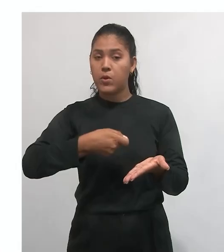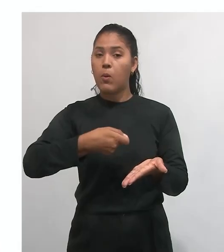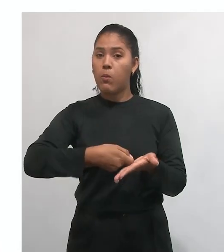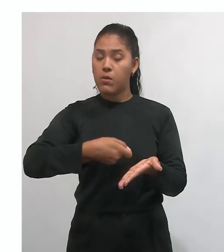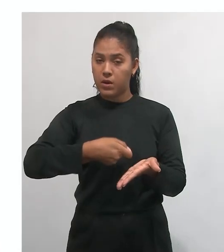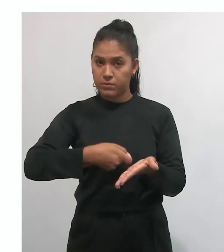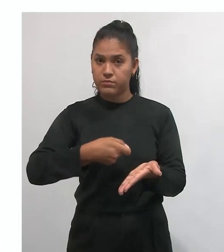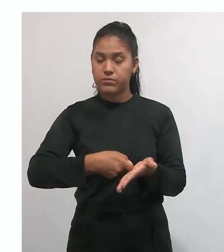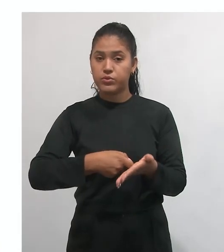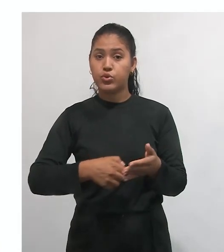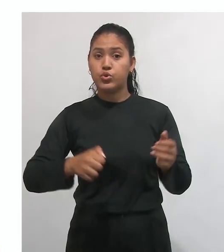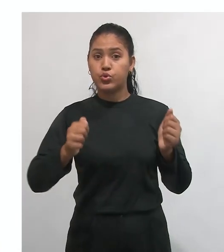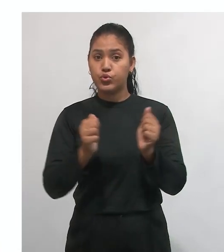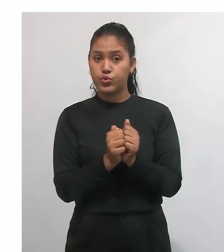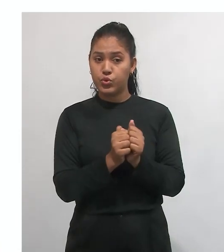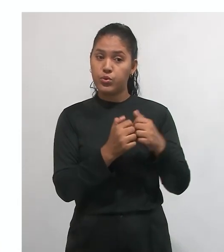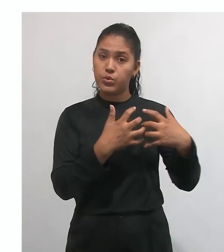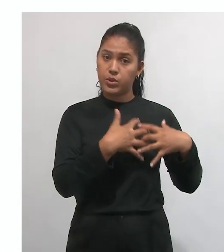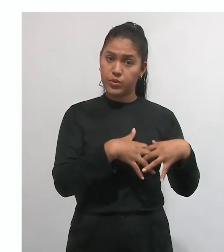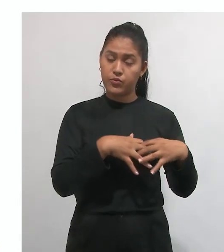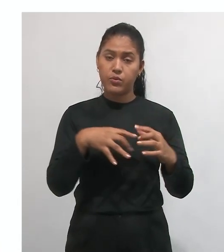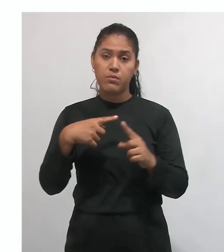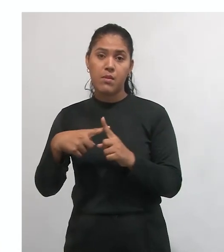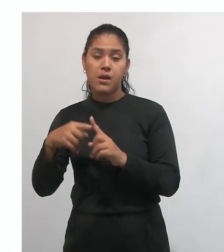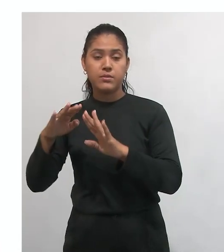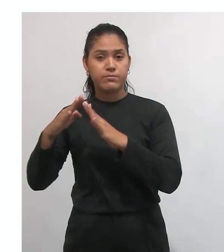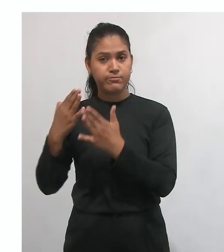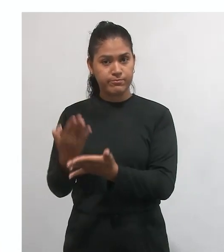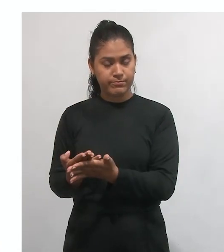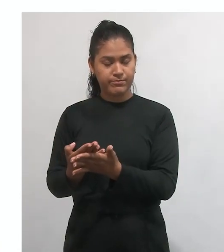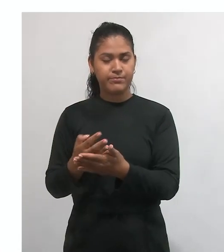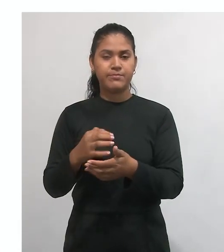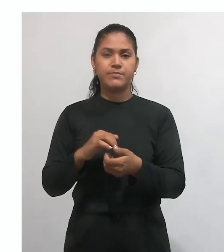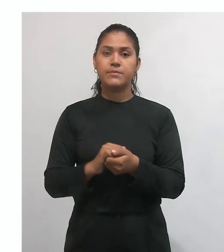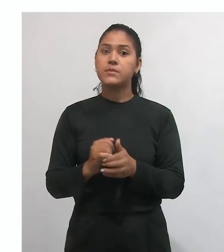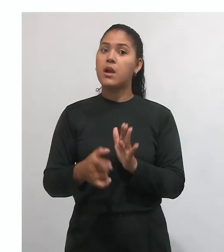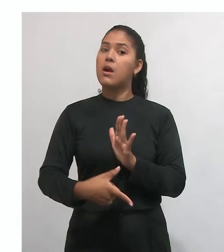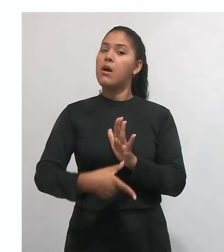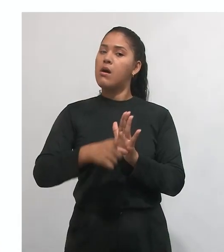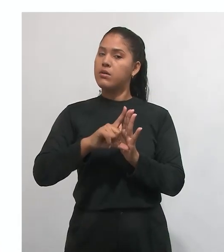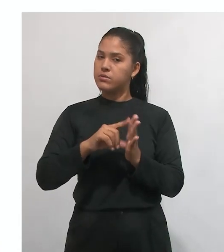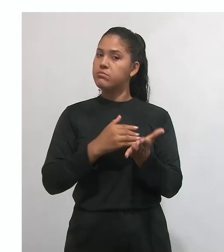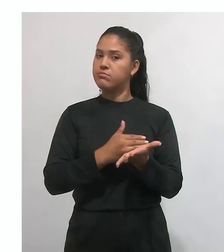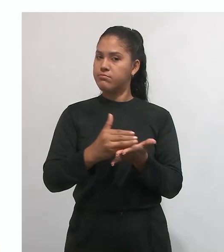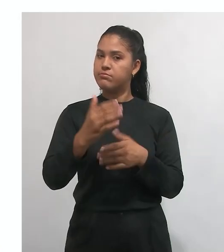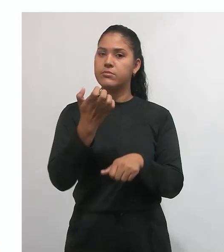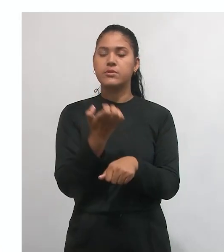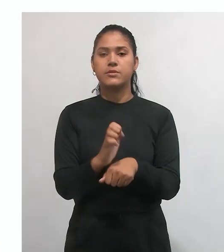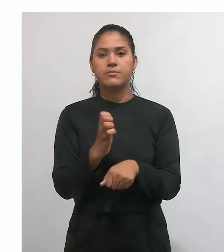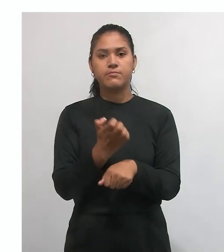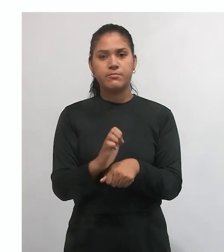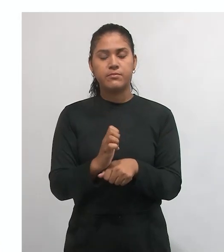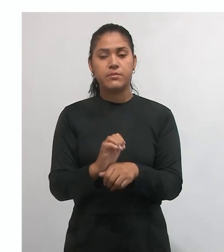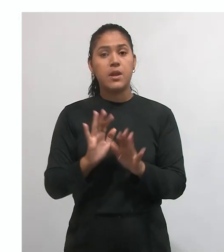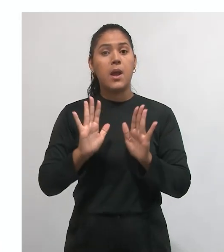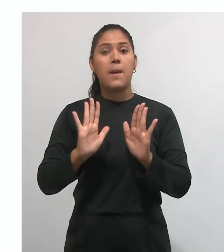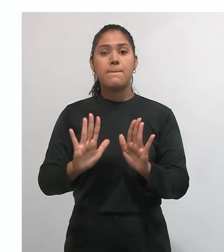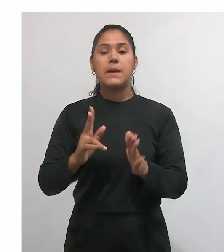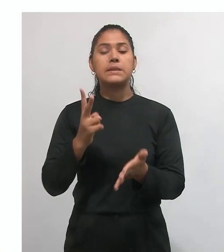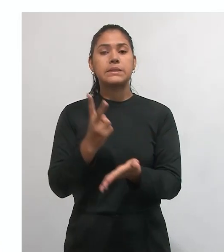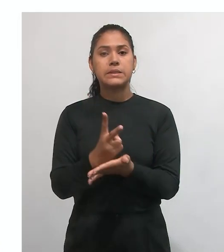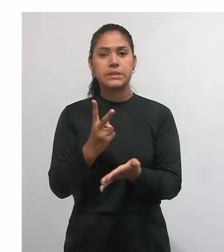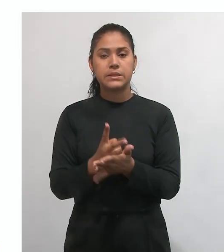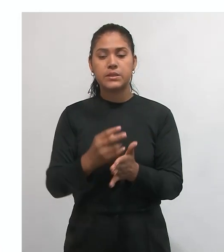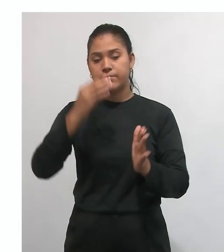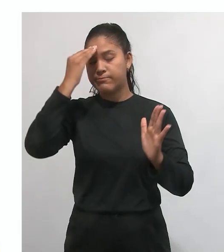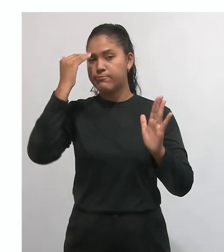compromisso de estágio com a concedente com o Instituto Federal de Rondônia, antes de iniciar o seu estágio, mas, acima de